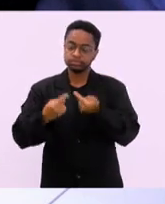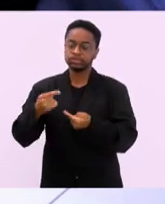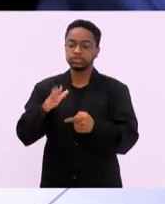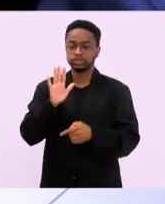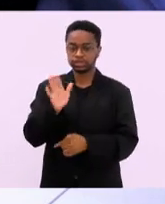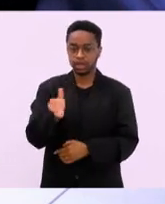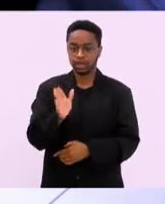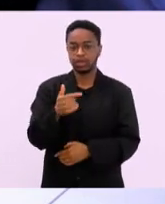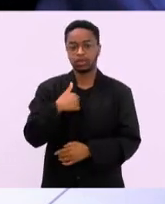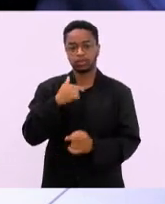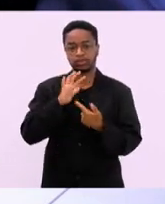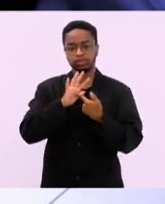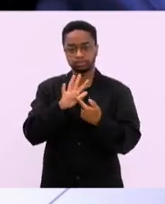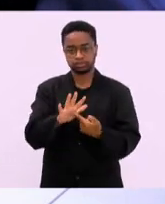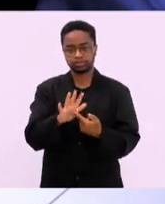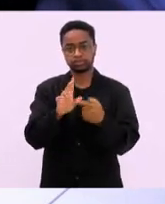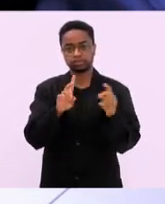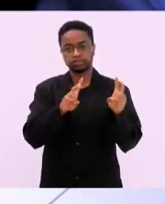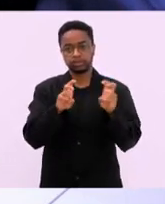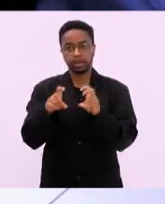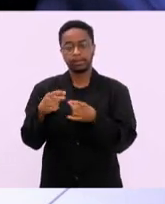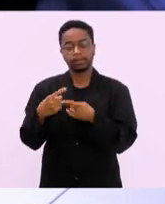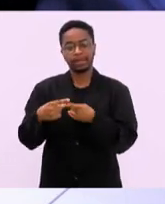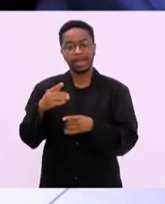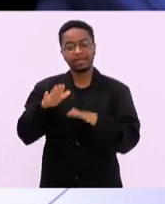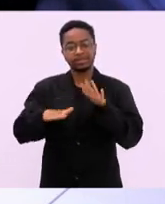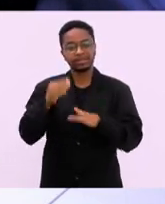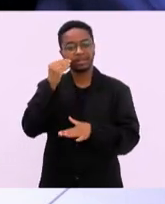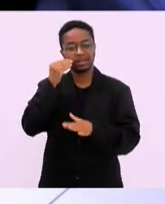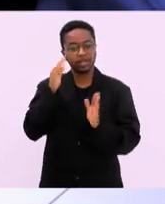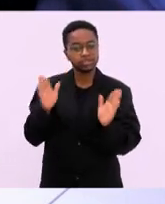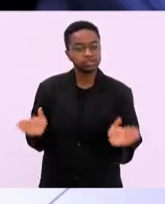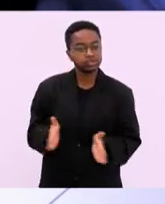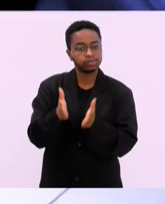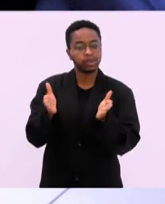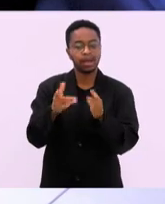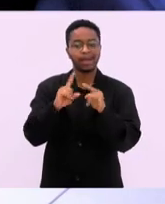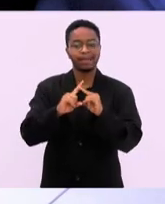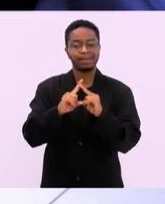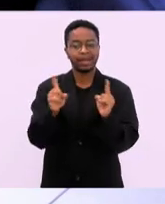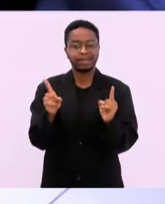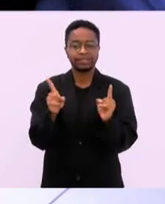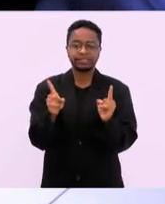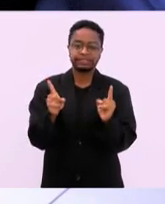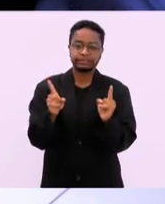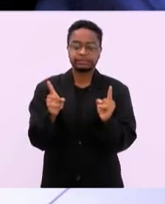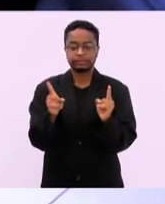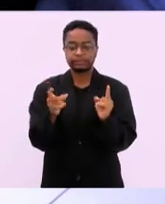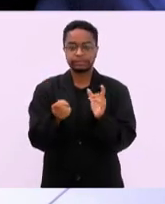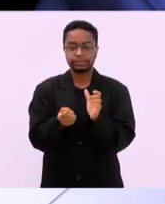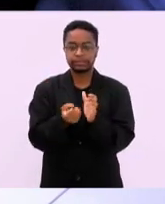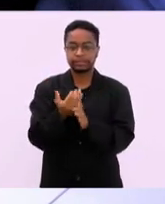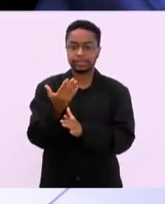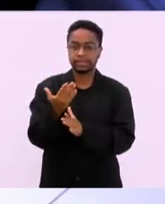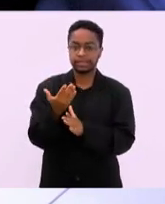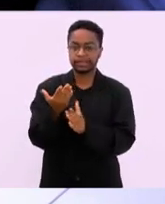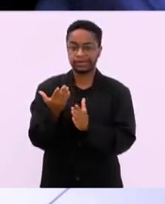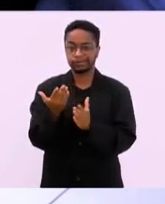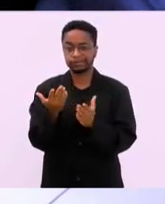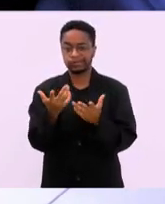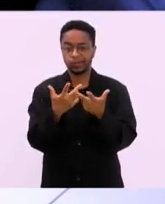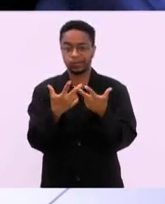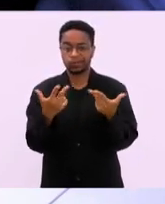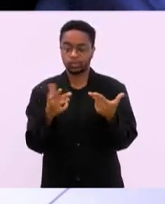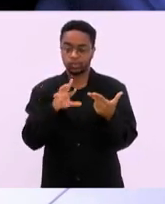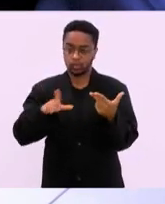questão, é porque às vezes a gente faz na boa intenção de tentar estimular, mas acaba abrindo uma janela, né, que não é o objetivo dos autores,